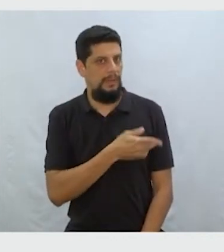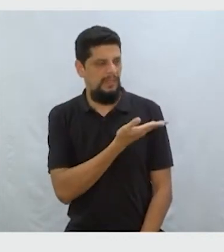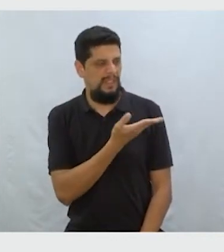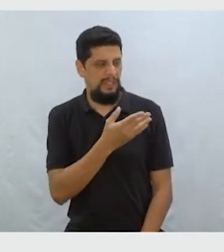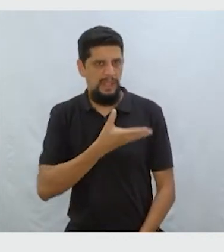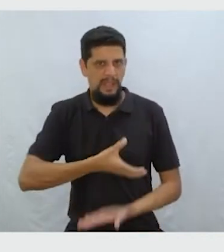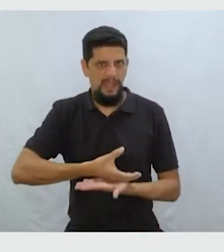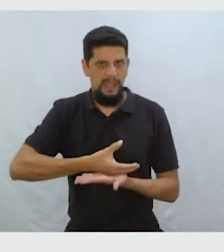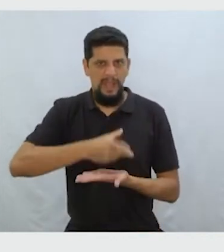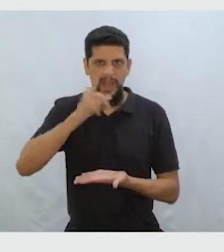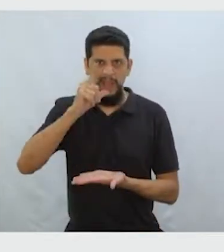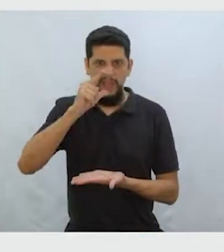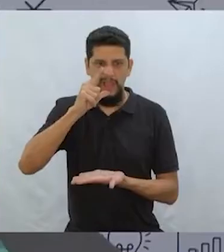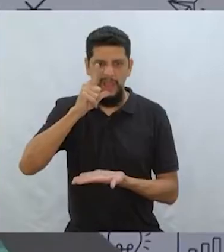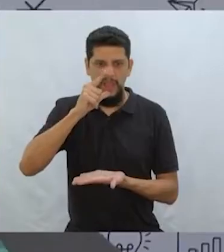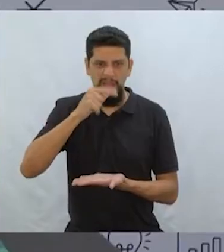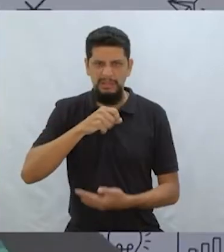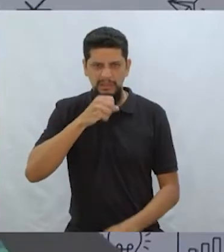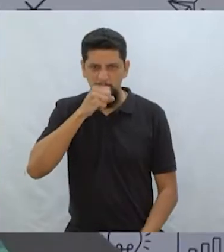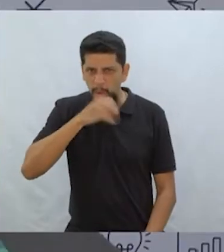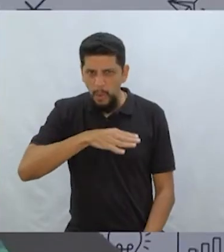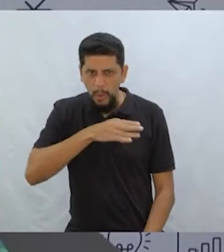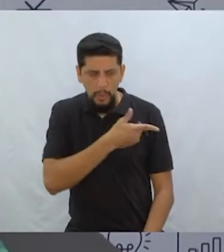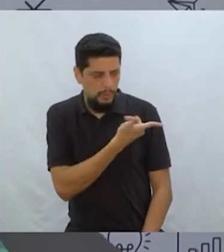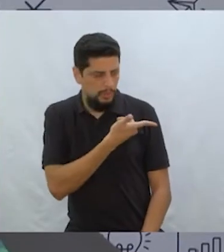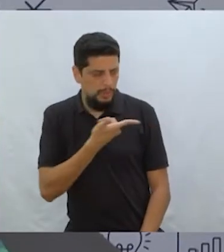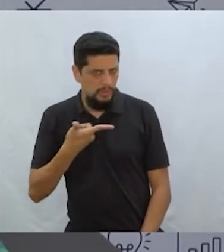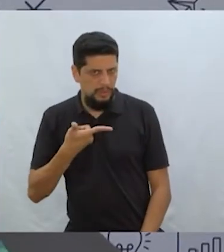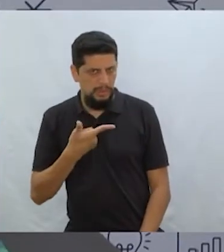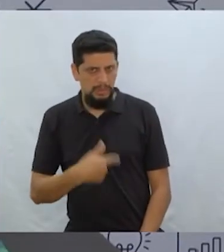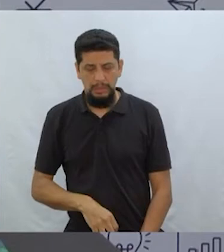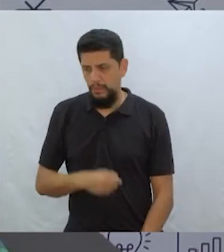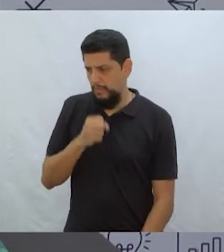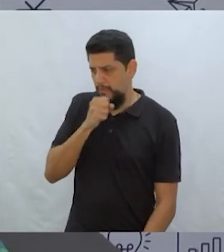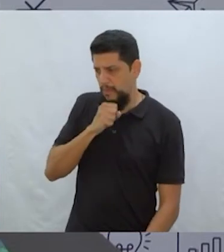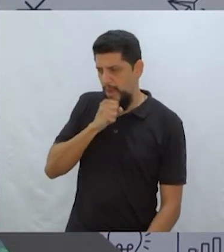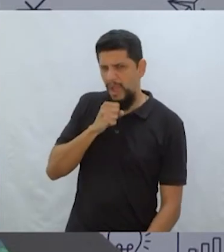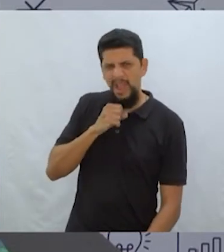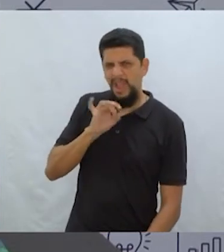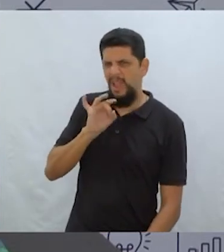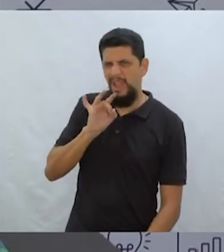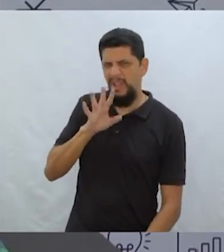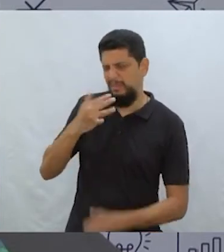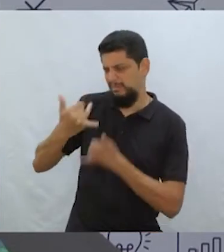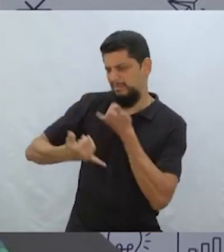vocês estão bebendo tanta u semo bisav